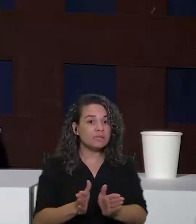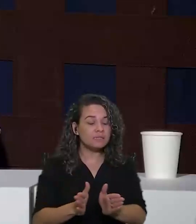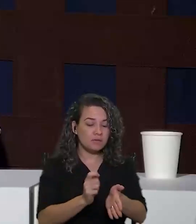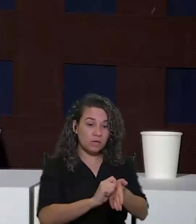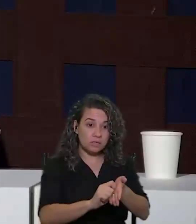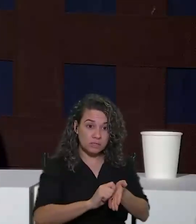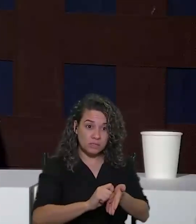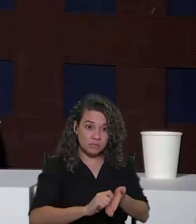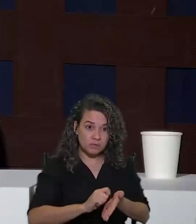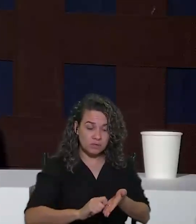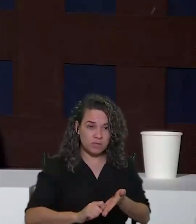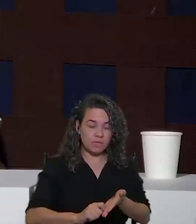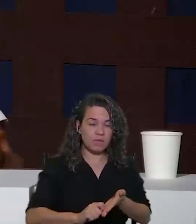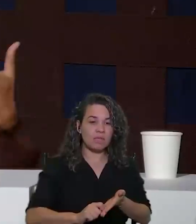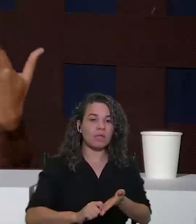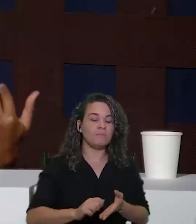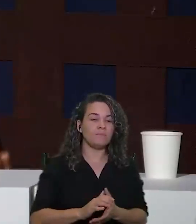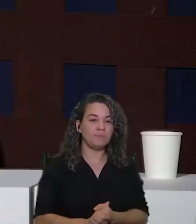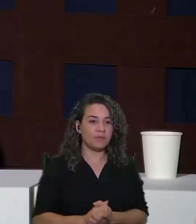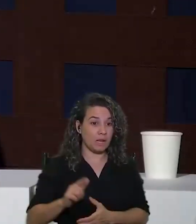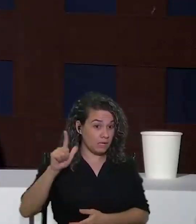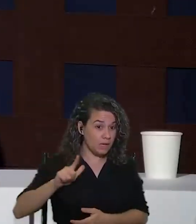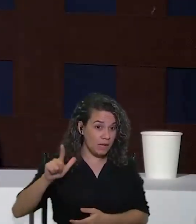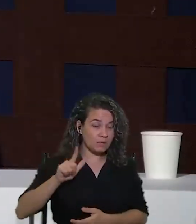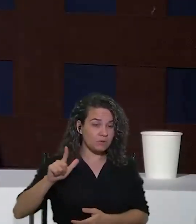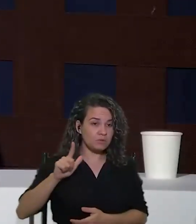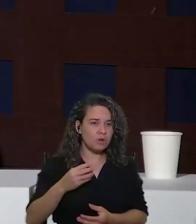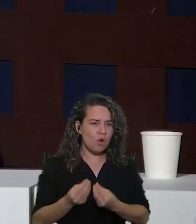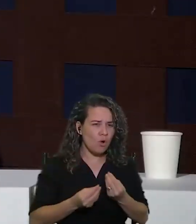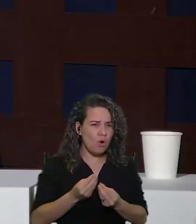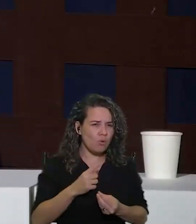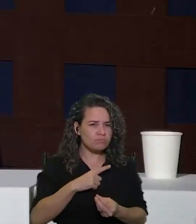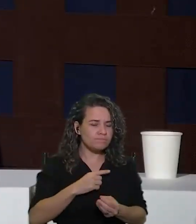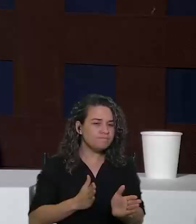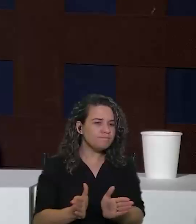de literatura. Né? Ou seja, como as pessoas conseguem ter acesso.